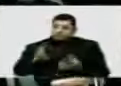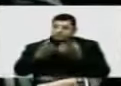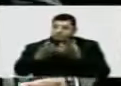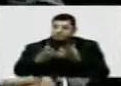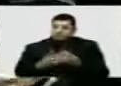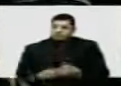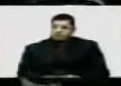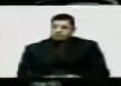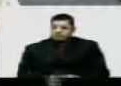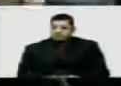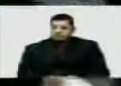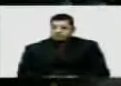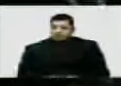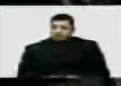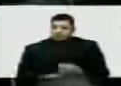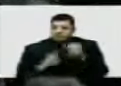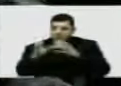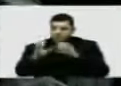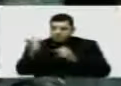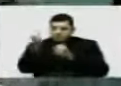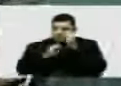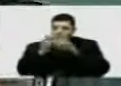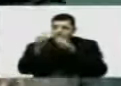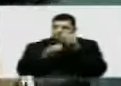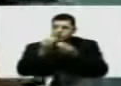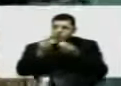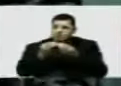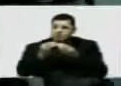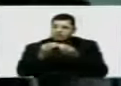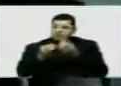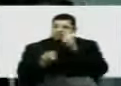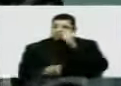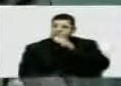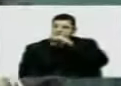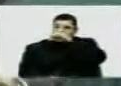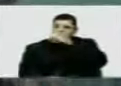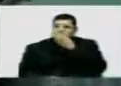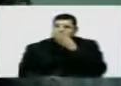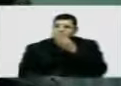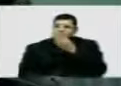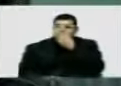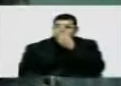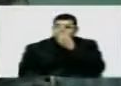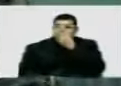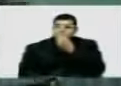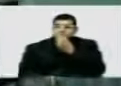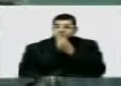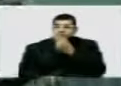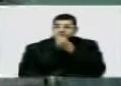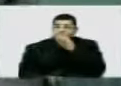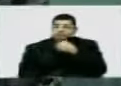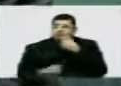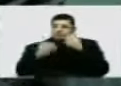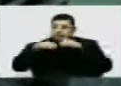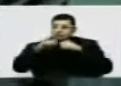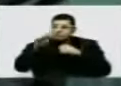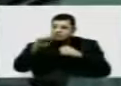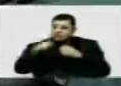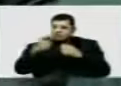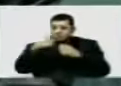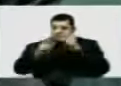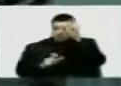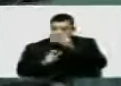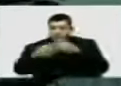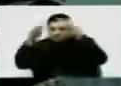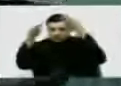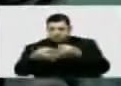que mexer com a Zona Franca é como se mexesse com a mãe da gente. É algo muito parecido. E aí nós precisamos sim ter